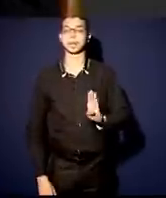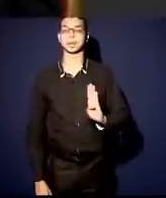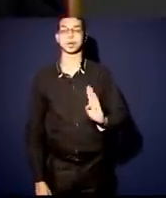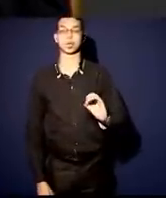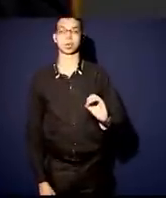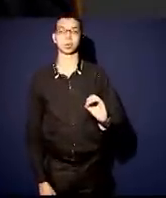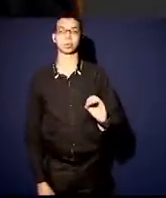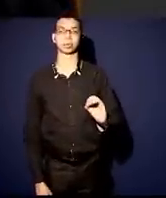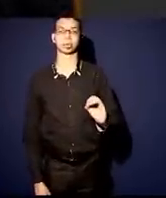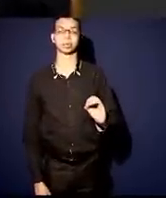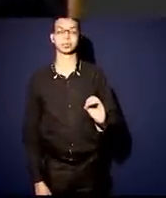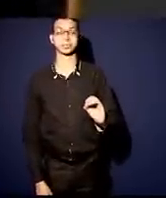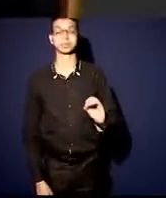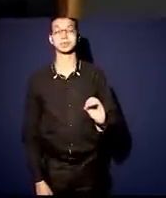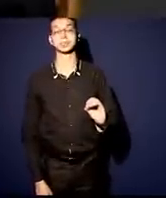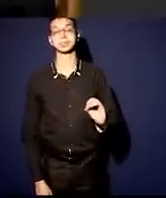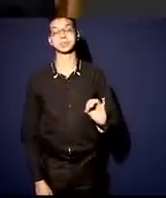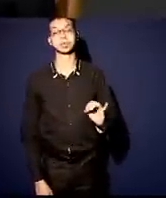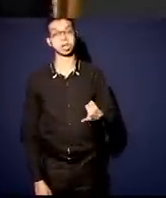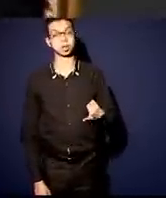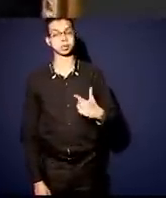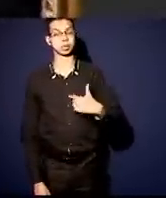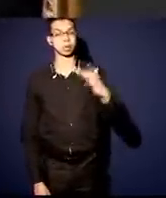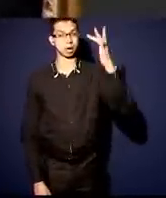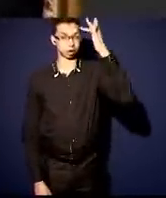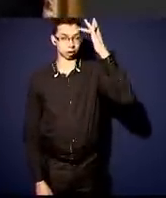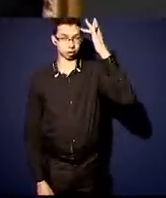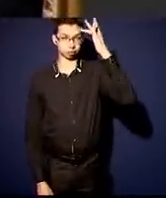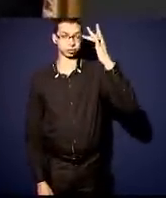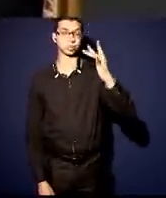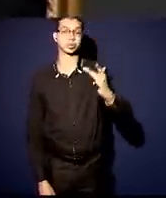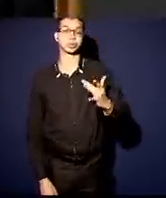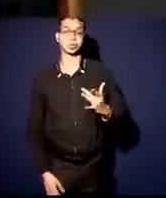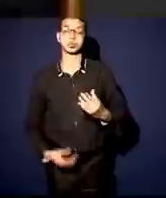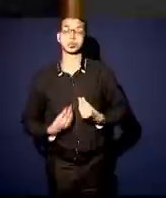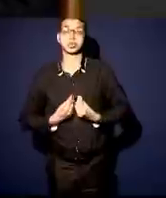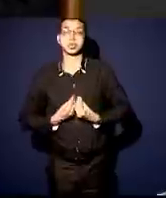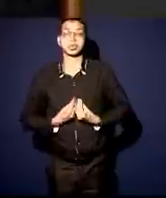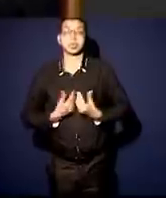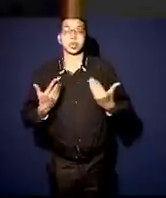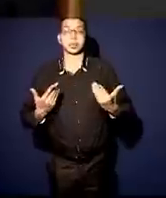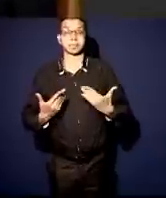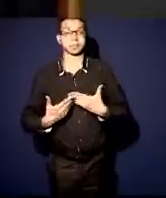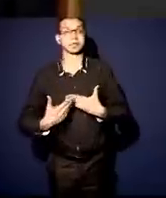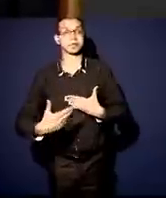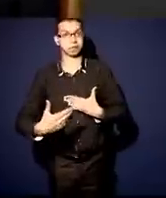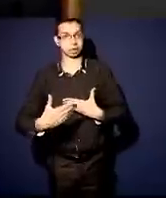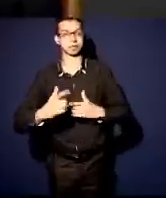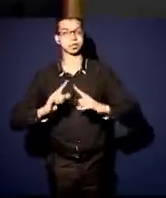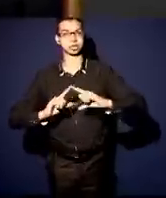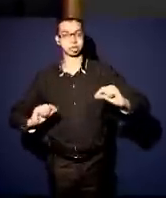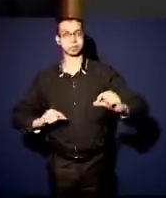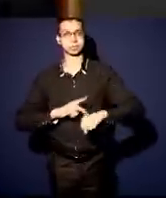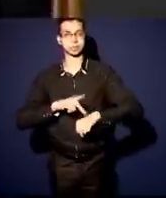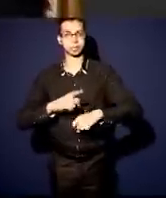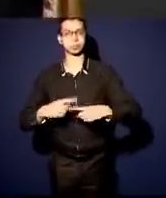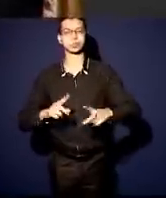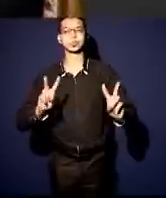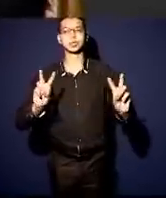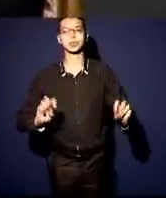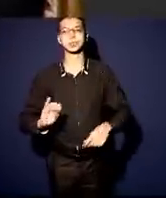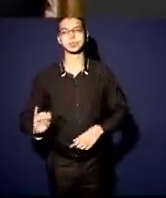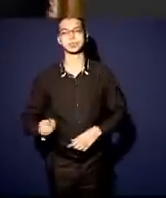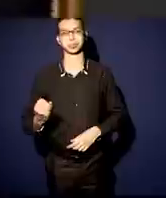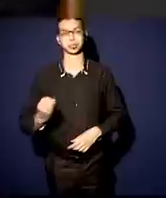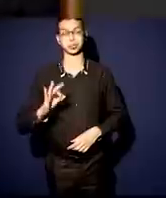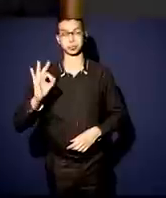gente pode ter surpresas no Japão imensas, né, em relação à taxa de juros e